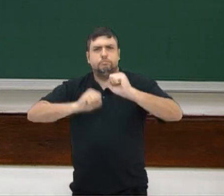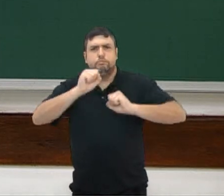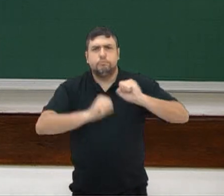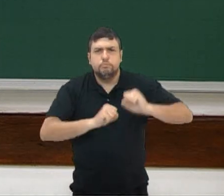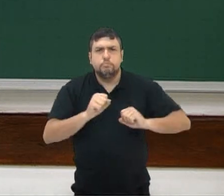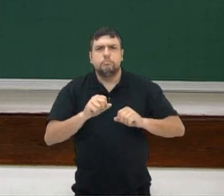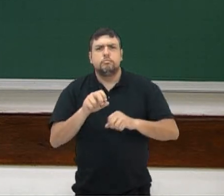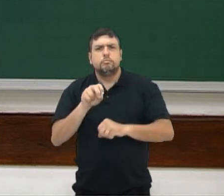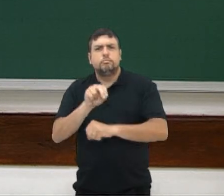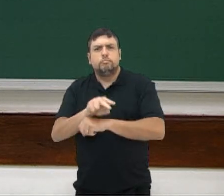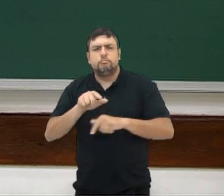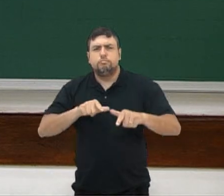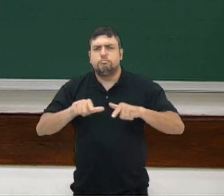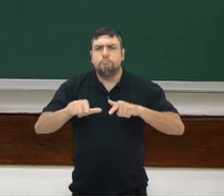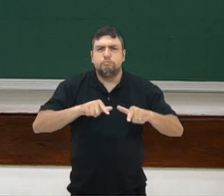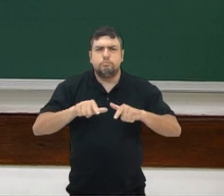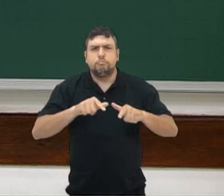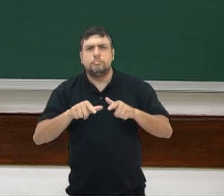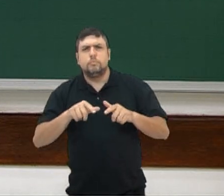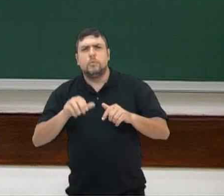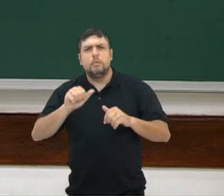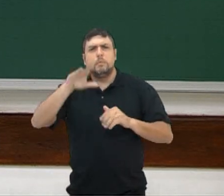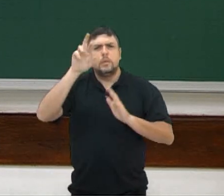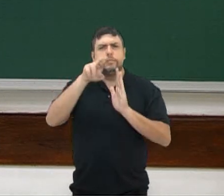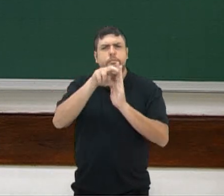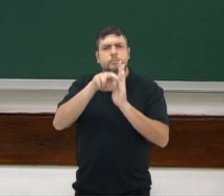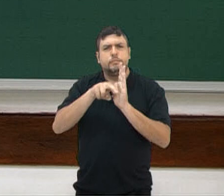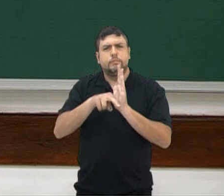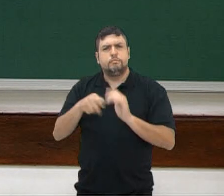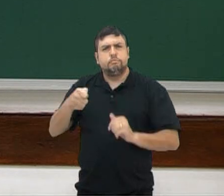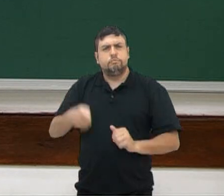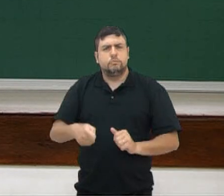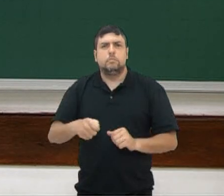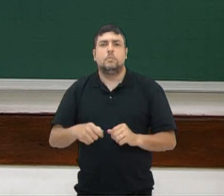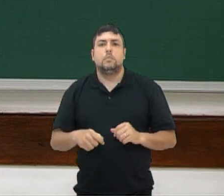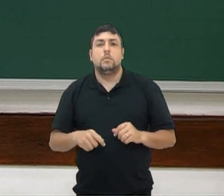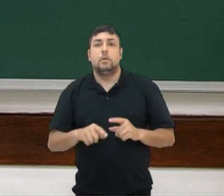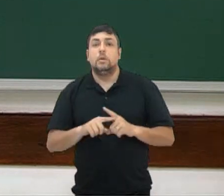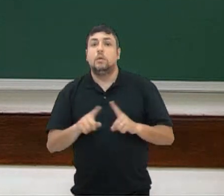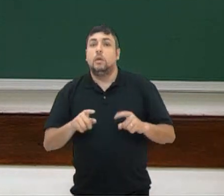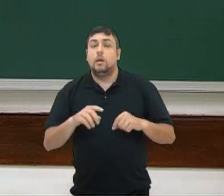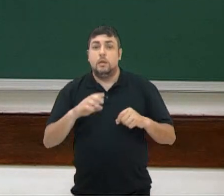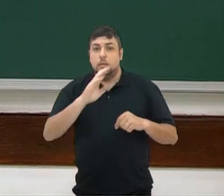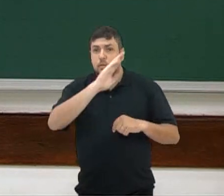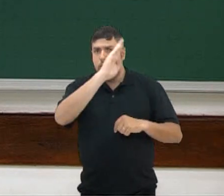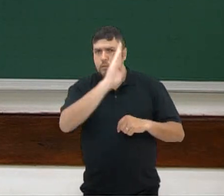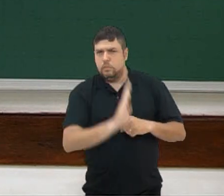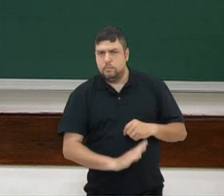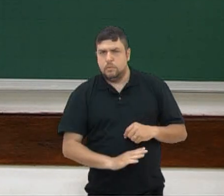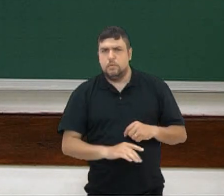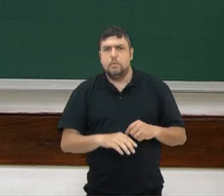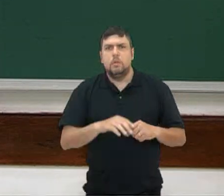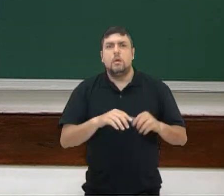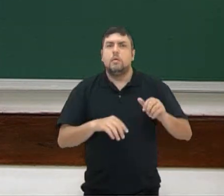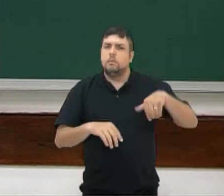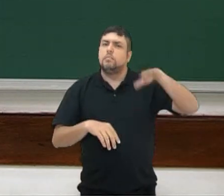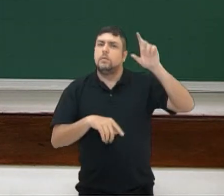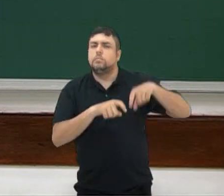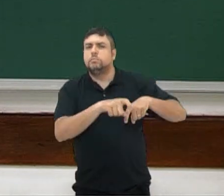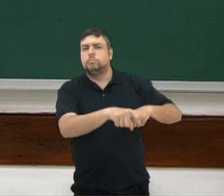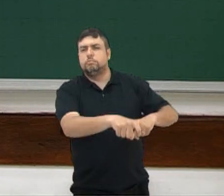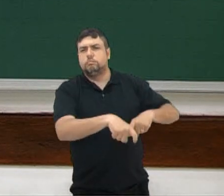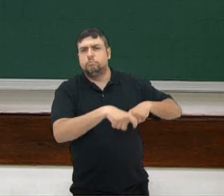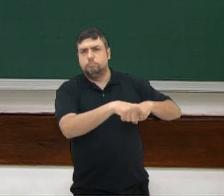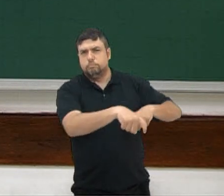empregos de jeito mais sistemático, enfim. Mas no Brasil ainda é um país mais agrário, né? Um país mais